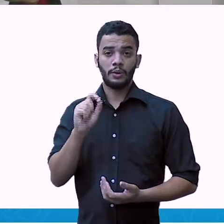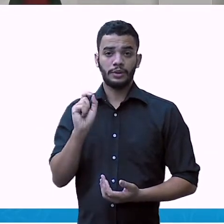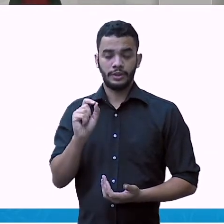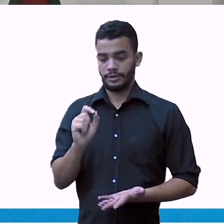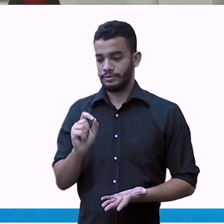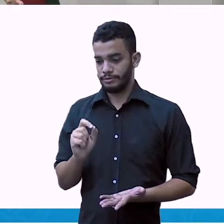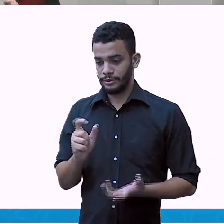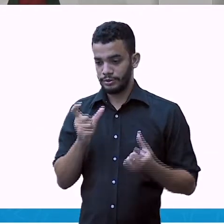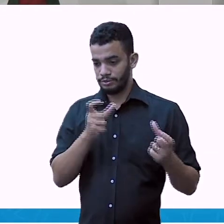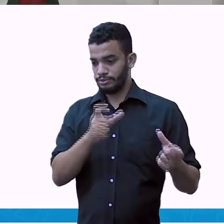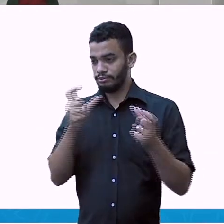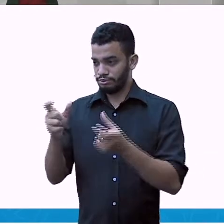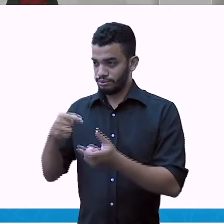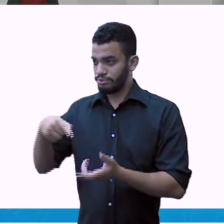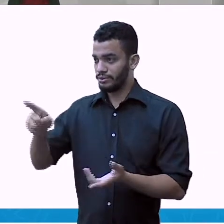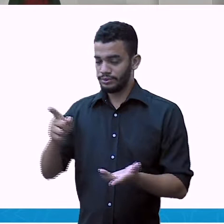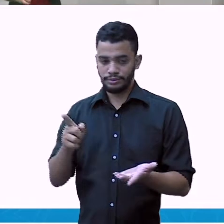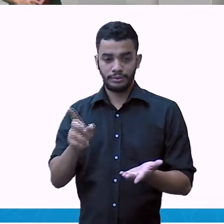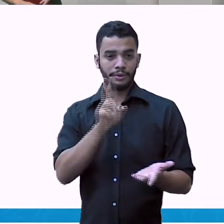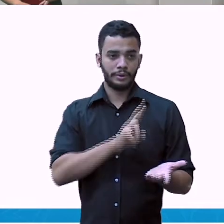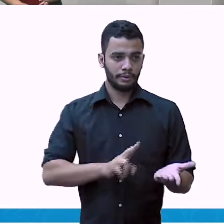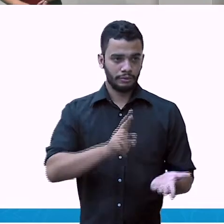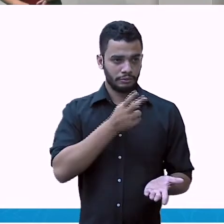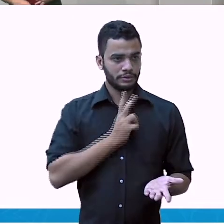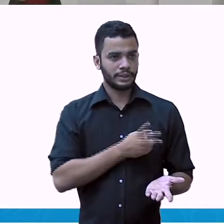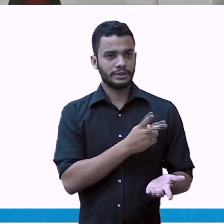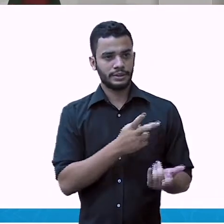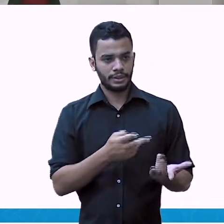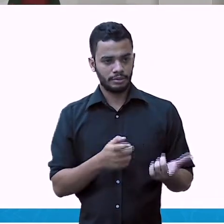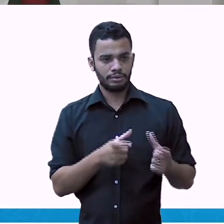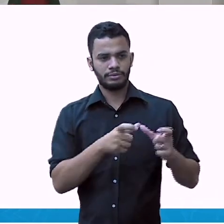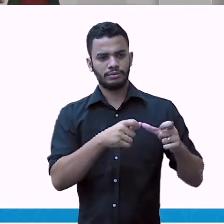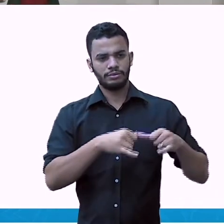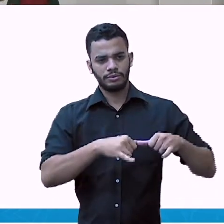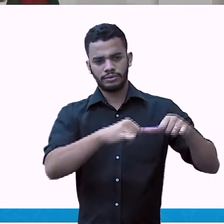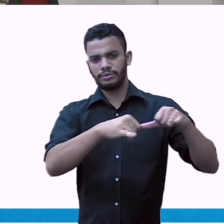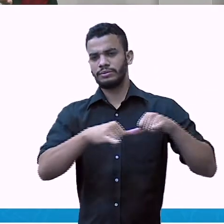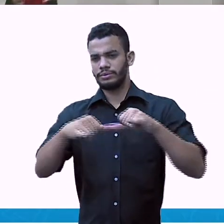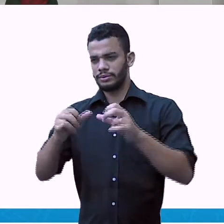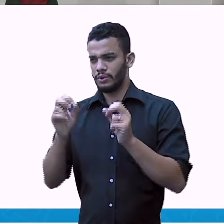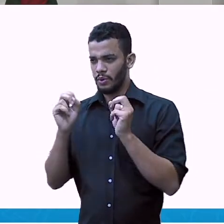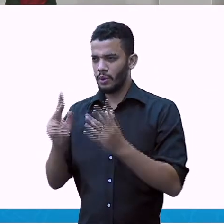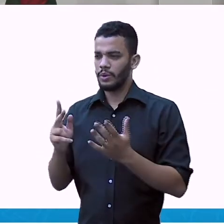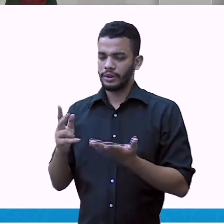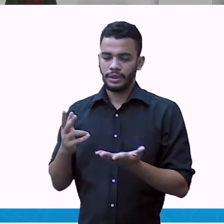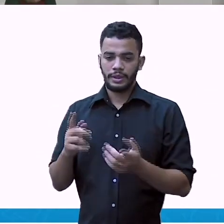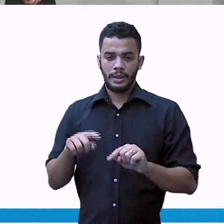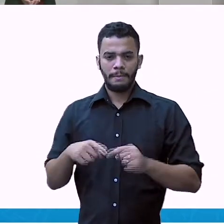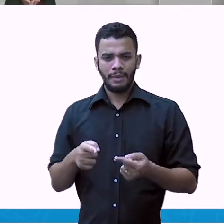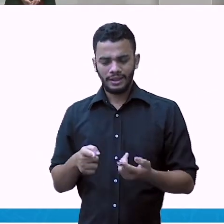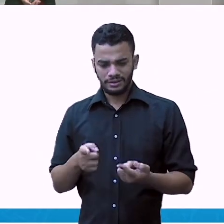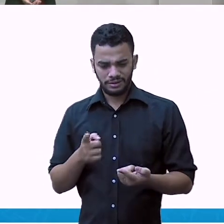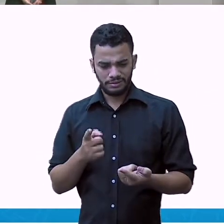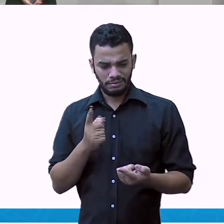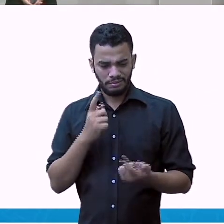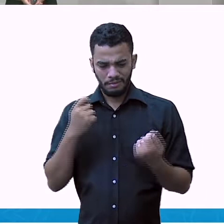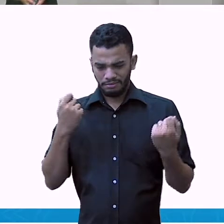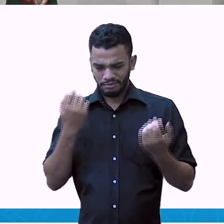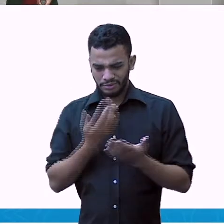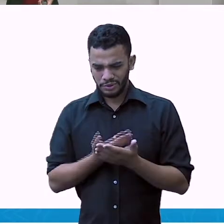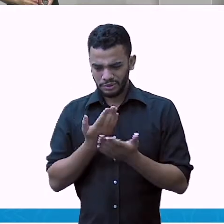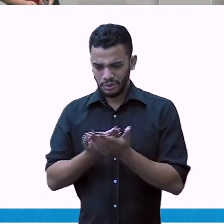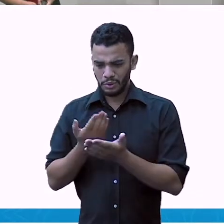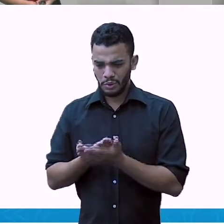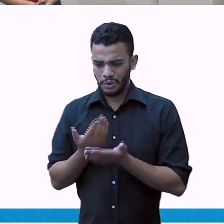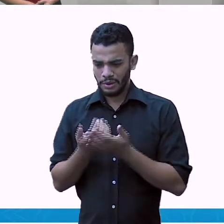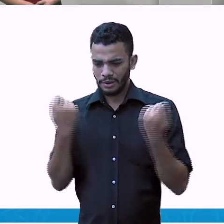meu peso, eu vejo esse número na minha altura, mas o que eles são? E por que estudar estes números?